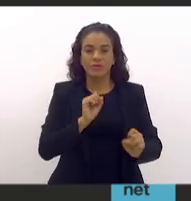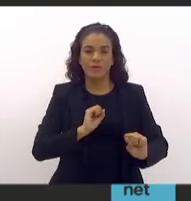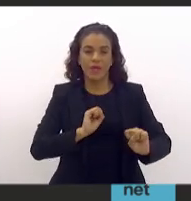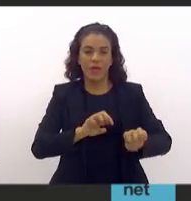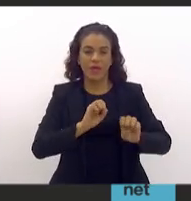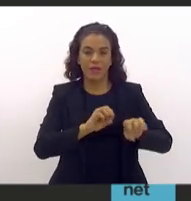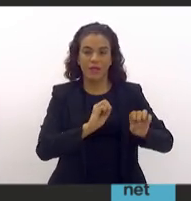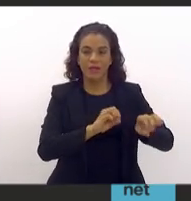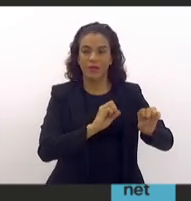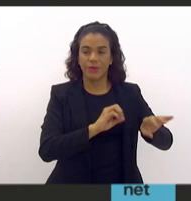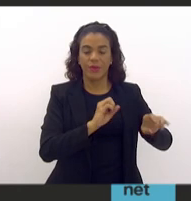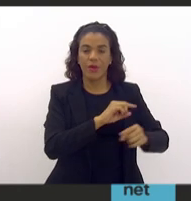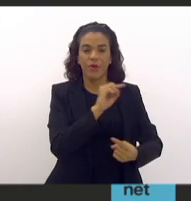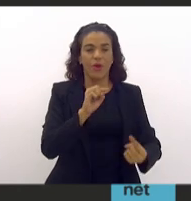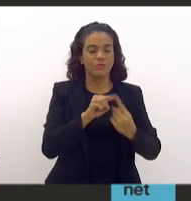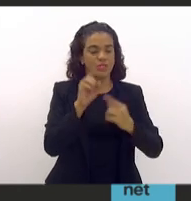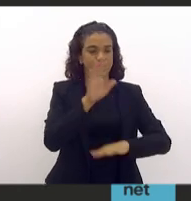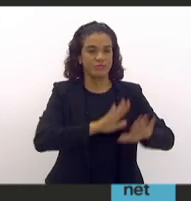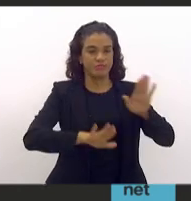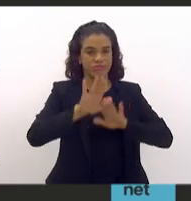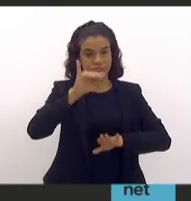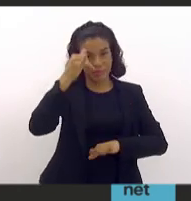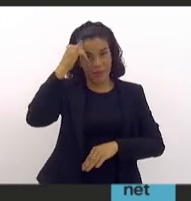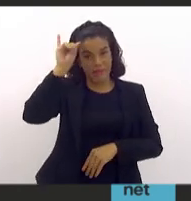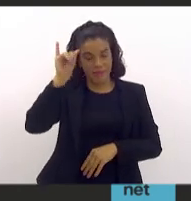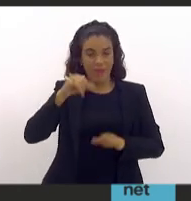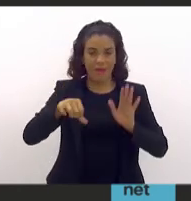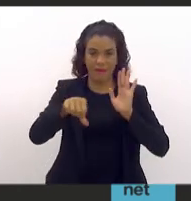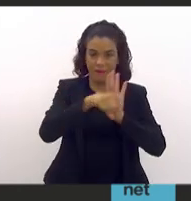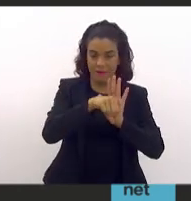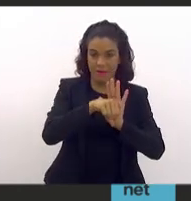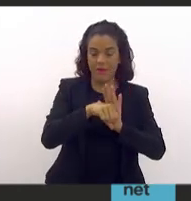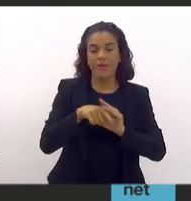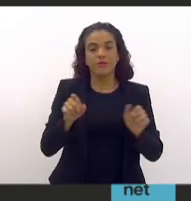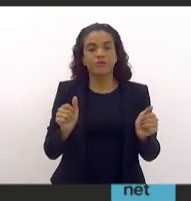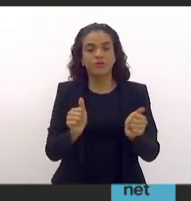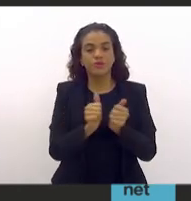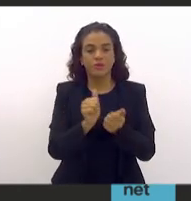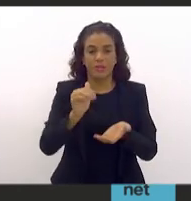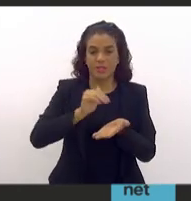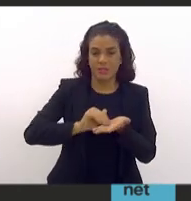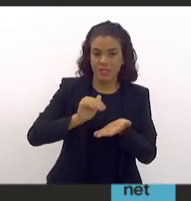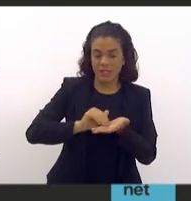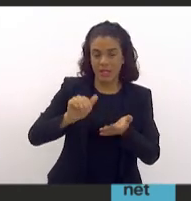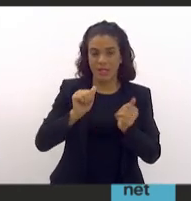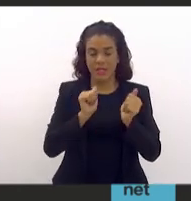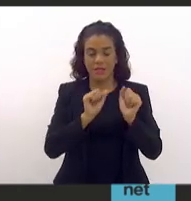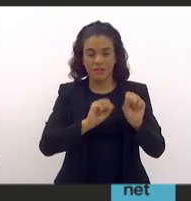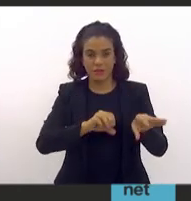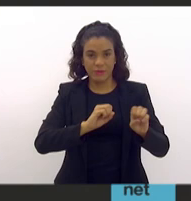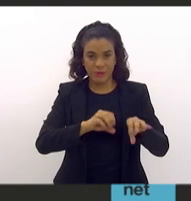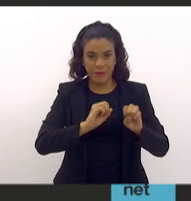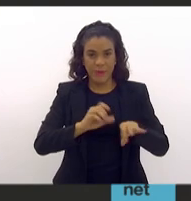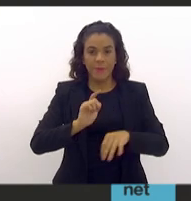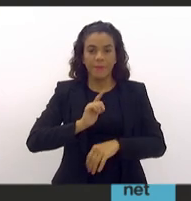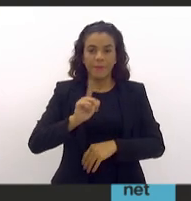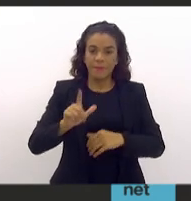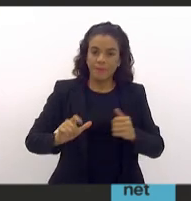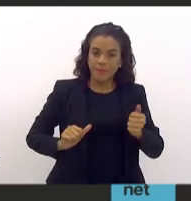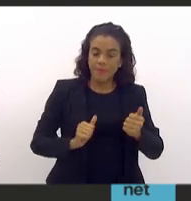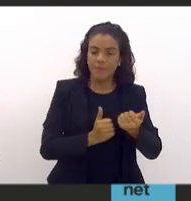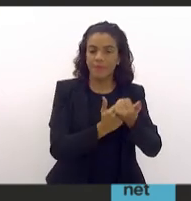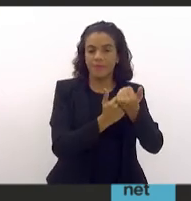para prevenir a ocorrência desses crimes. Então, ações junto às secretarias de educação, a gente tem cooperação